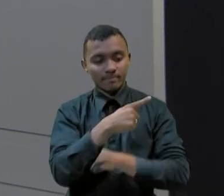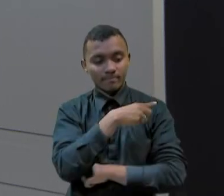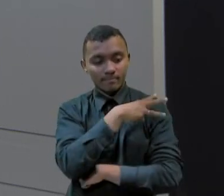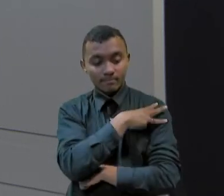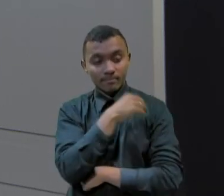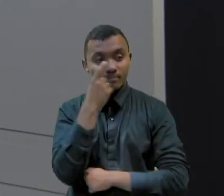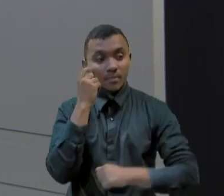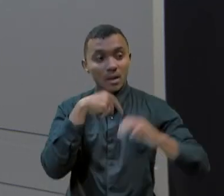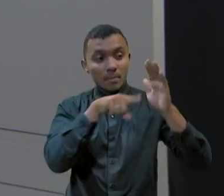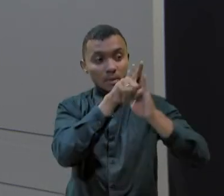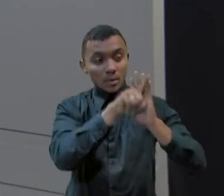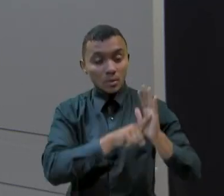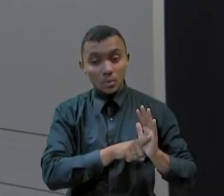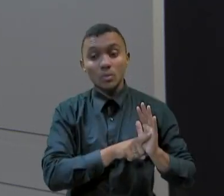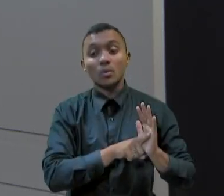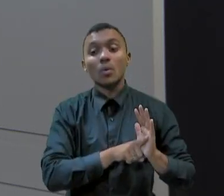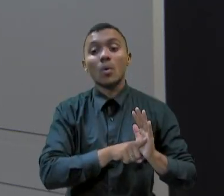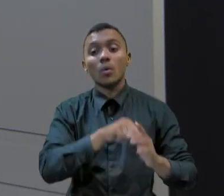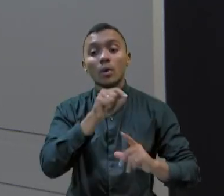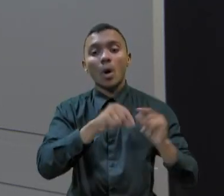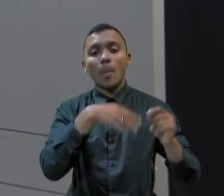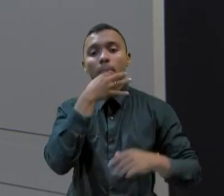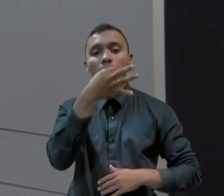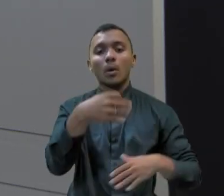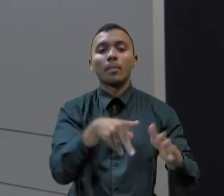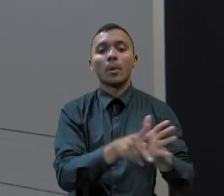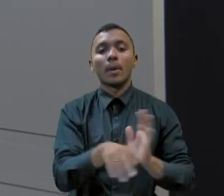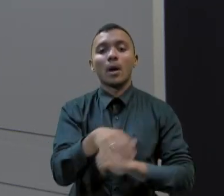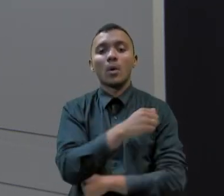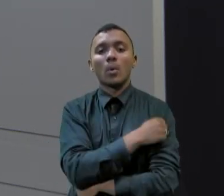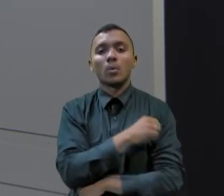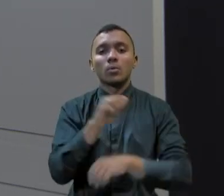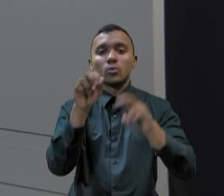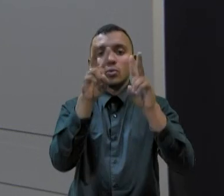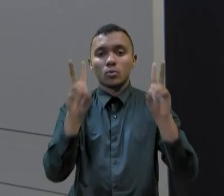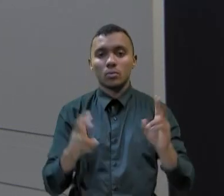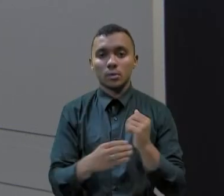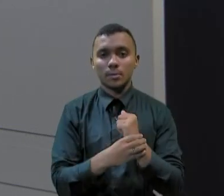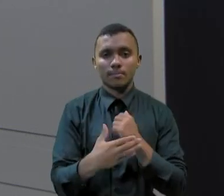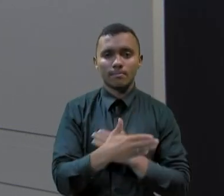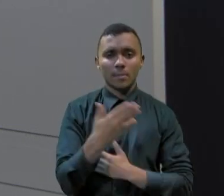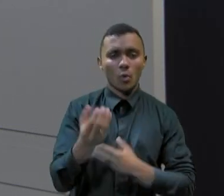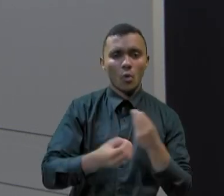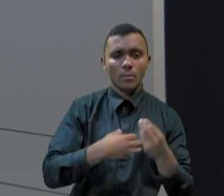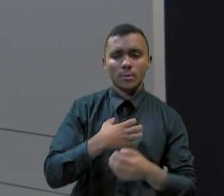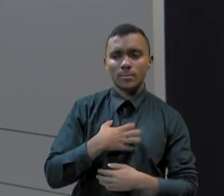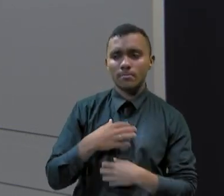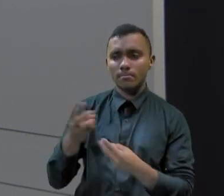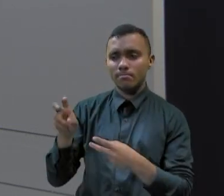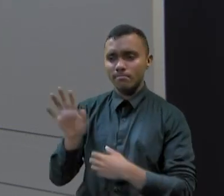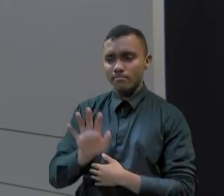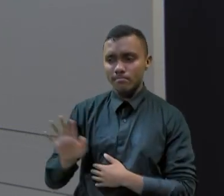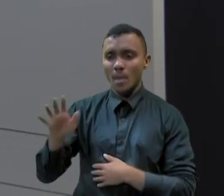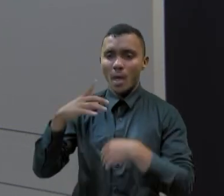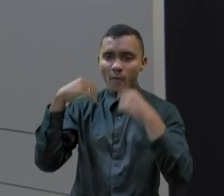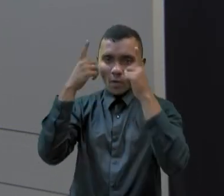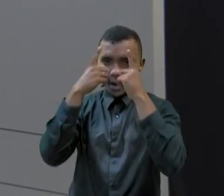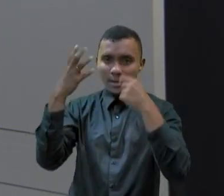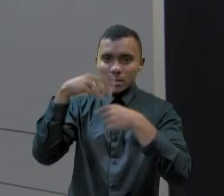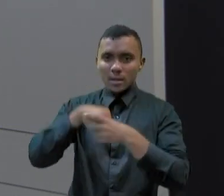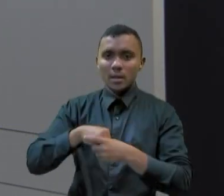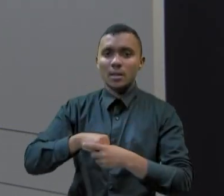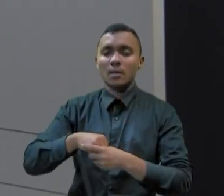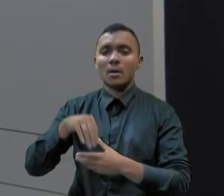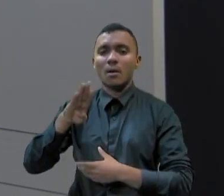de adolescentes e jovens sobre a segurança e como eles veem a violência no Grande Bom Jardim dentro do ambiente